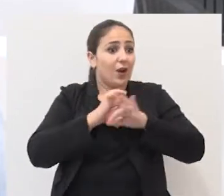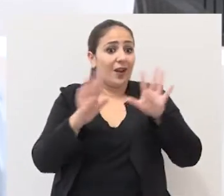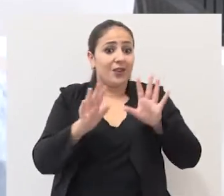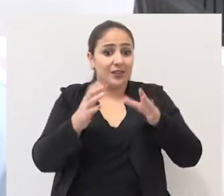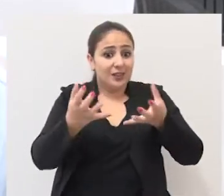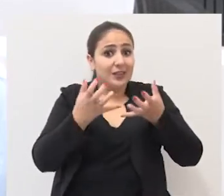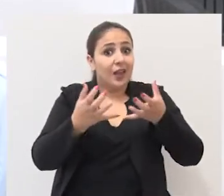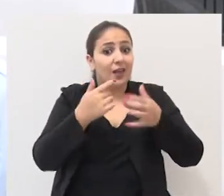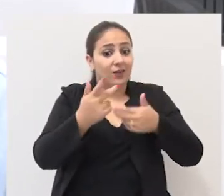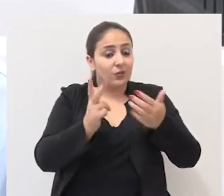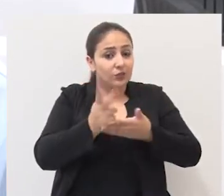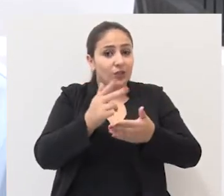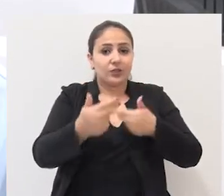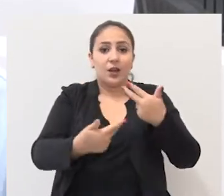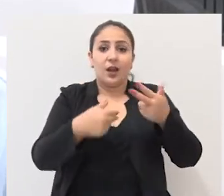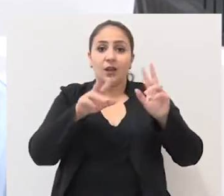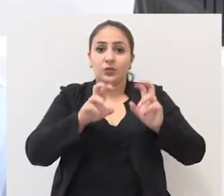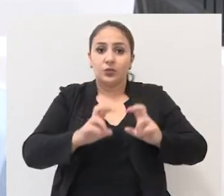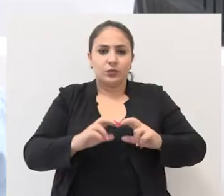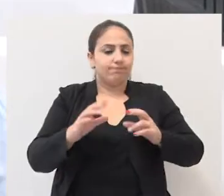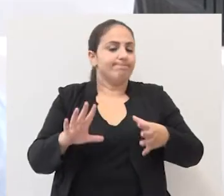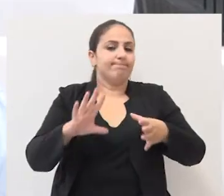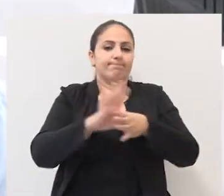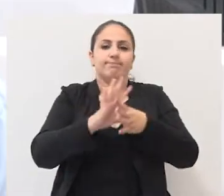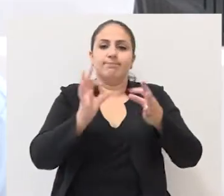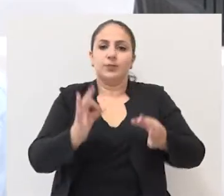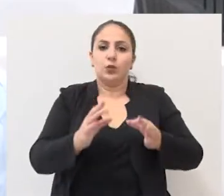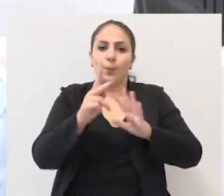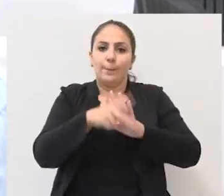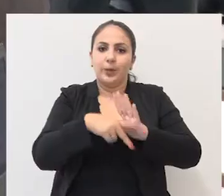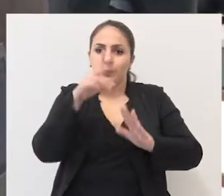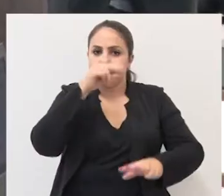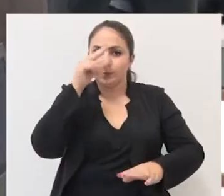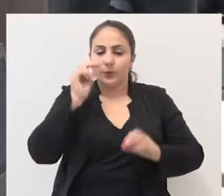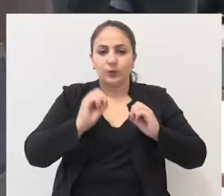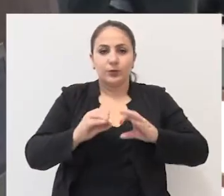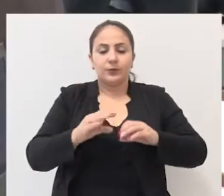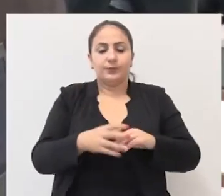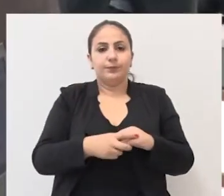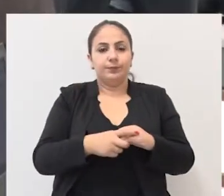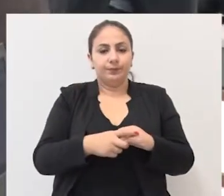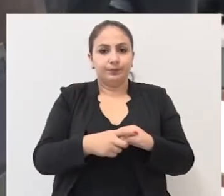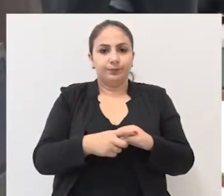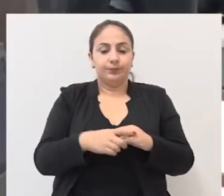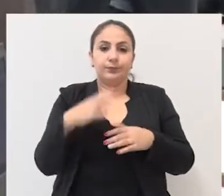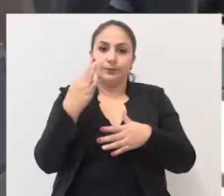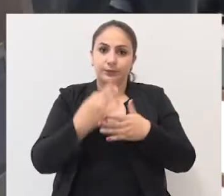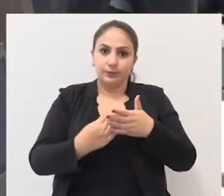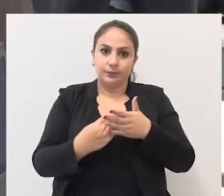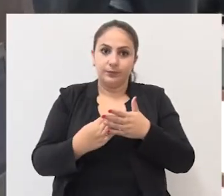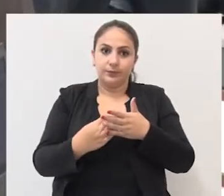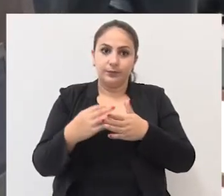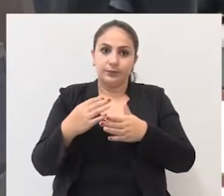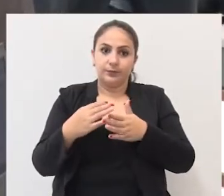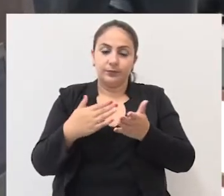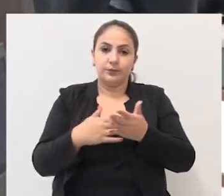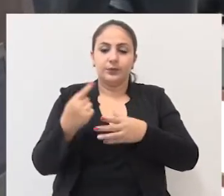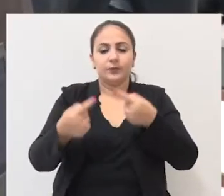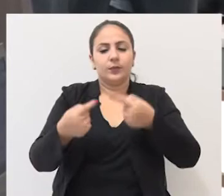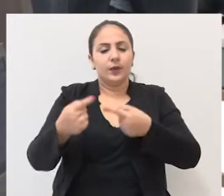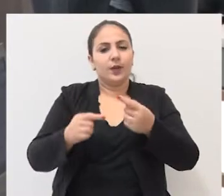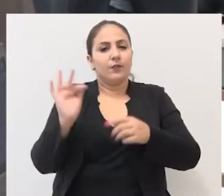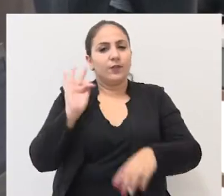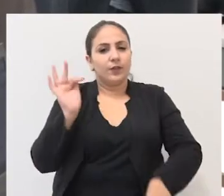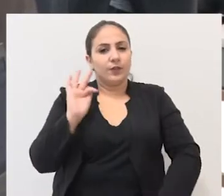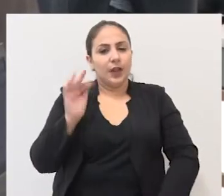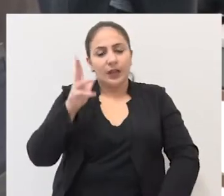disso, isso não vai estar em consonância com o Plano Municipal de Educação. O texto tramita no Legislativo desde fevereiro